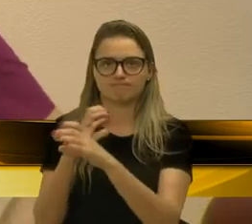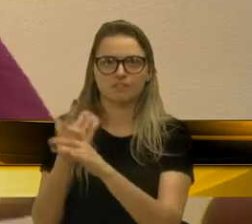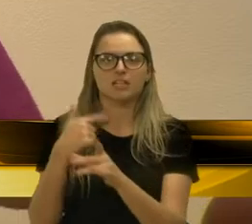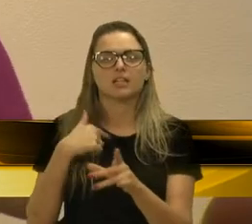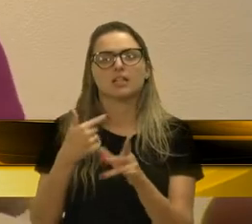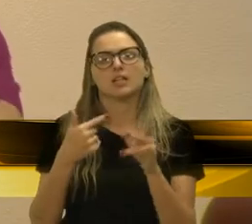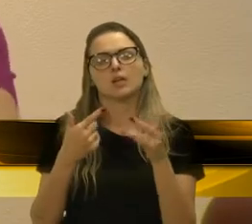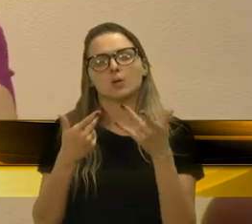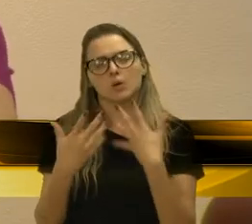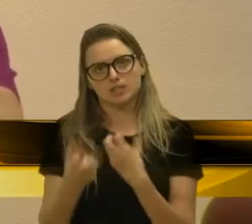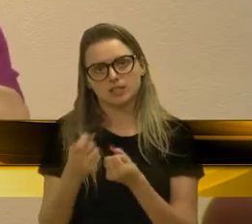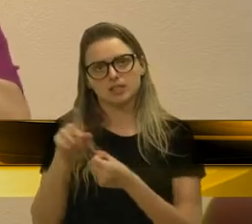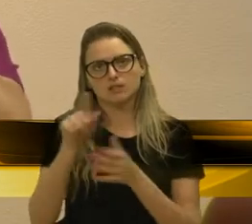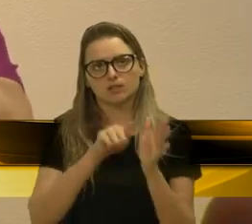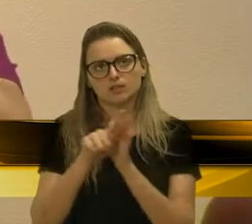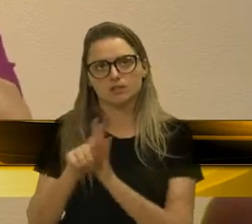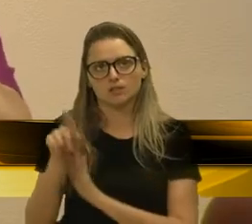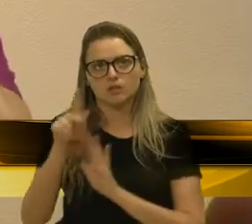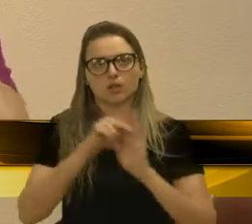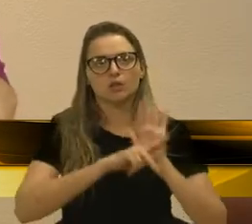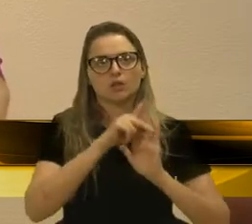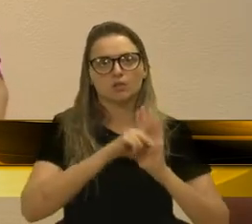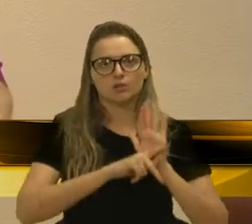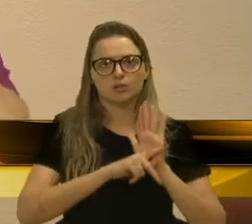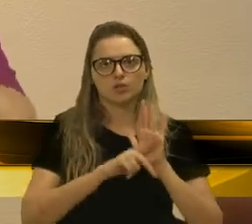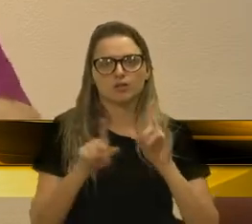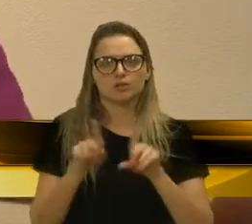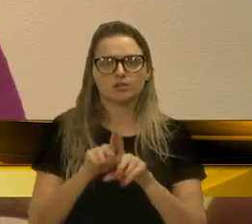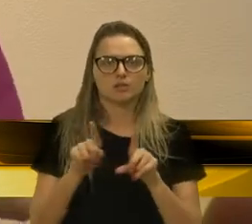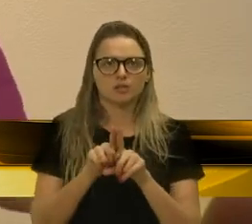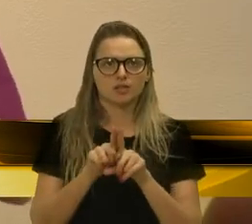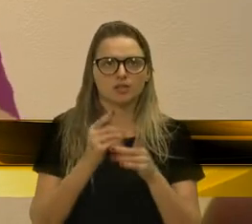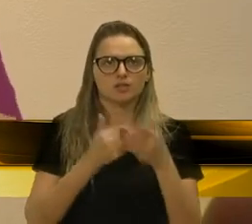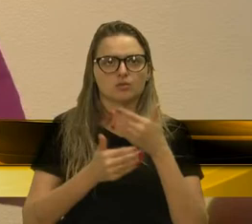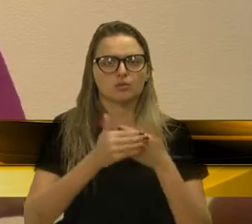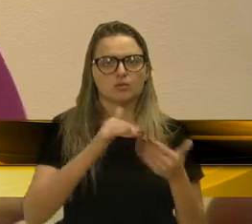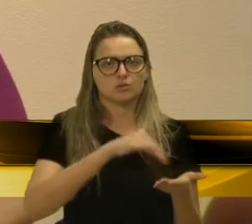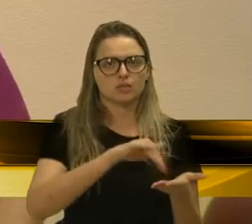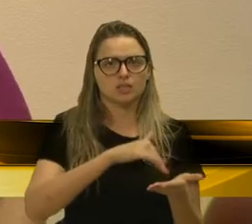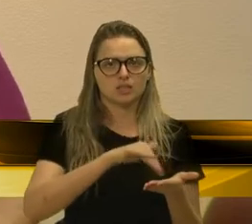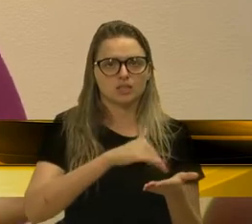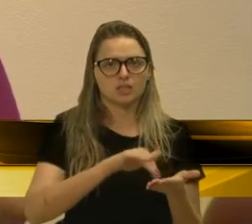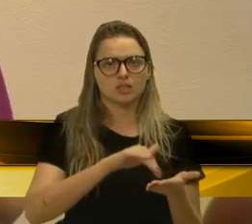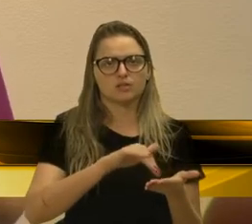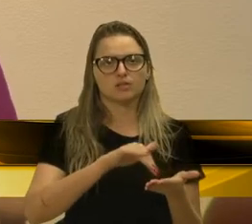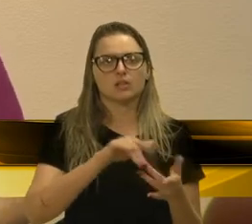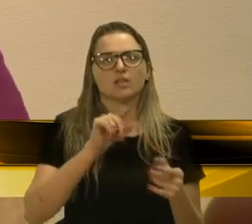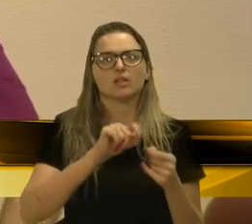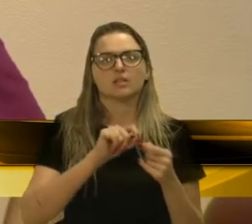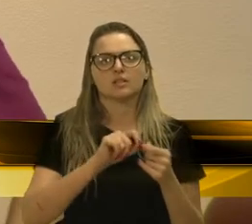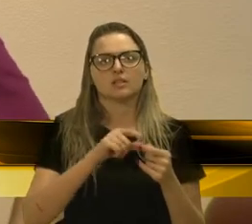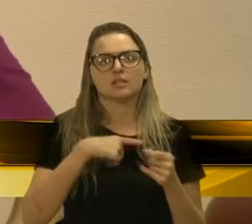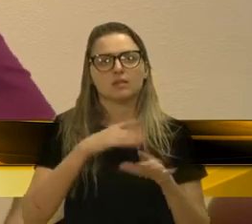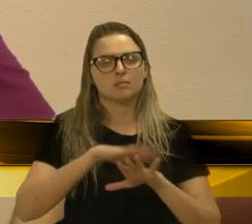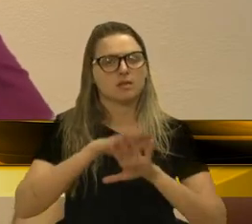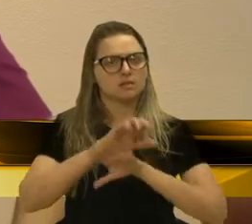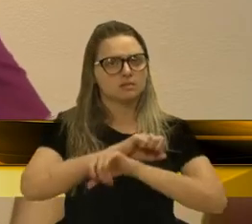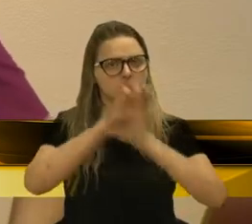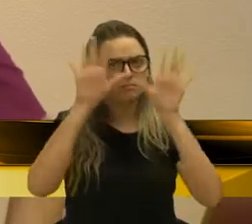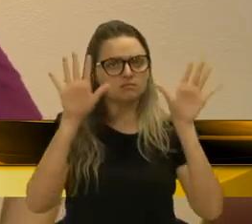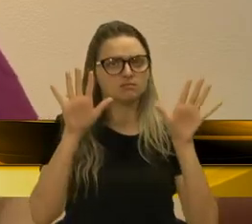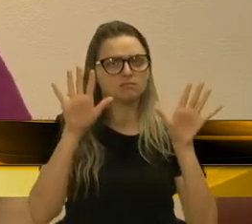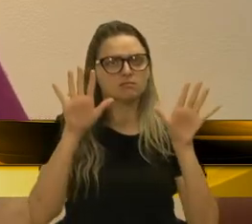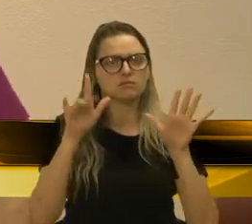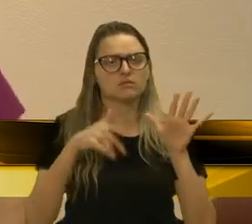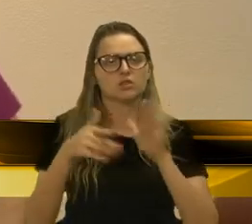vereadores. Então, inclusive, estamos fazendo um projeto aqui que também os secretários, servidores, enfim, possam deixar de forma mais transparente as